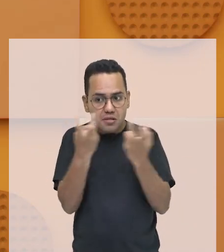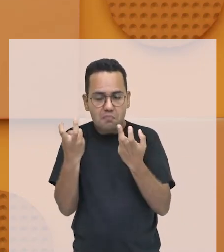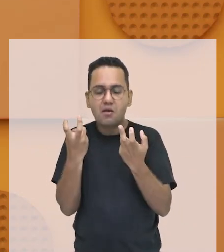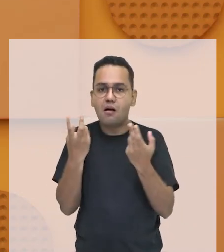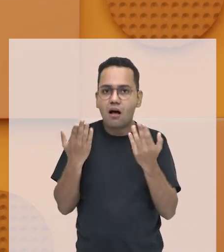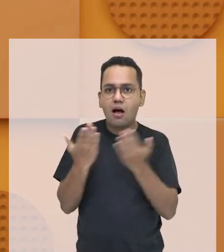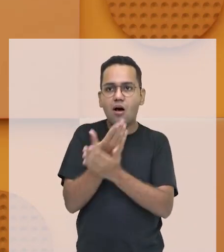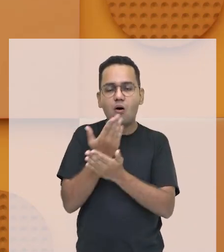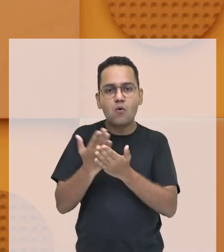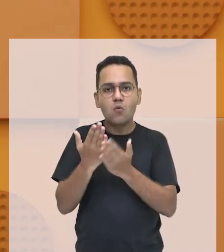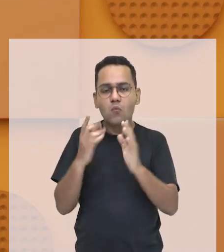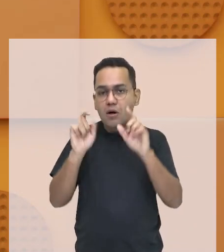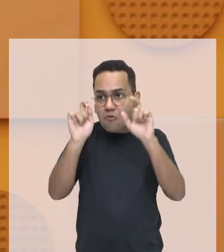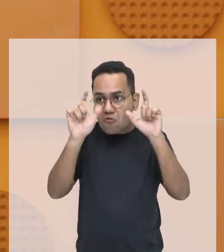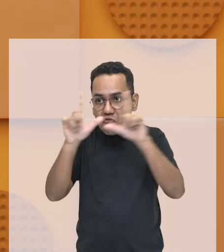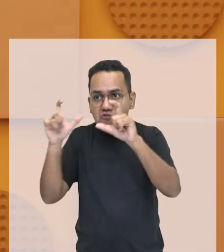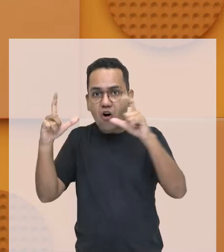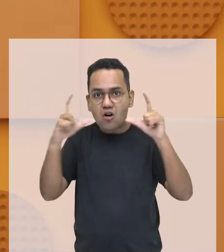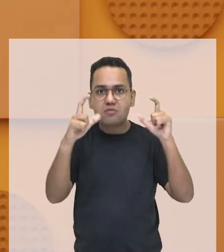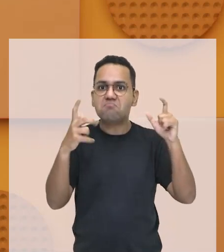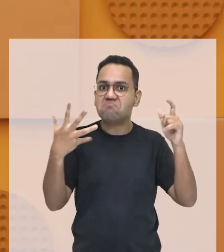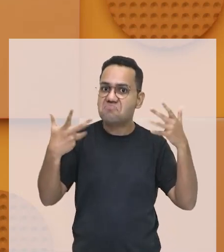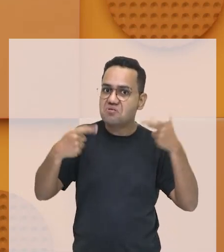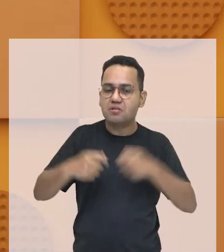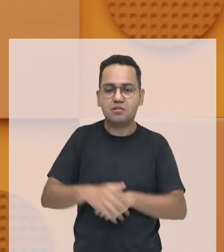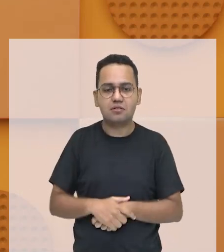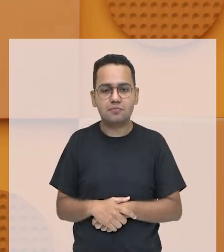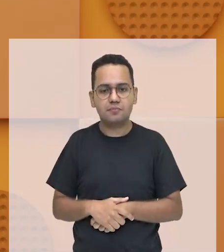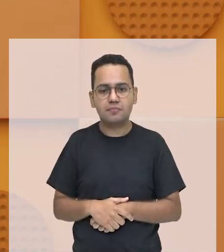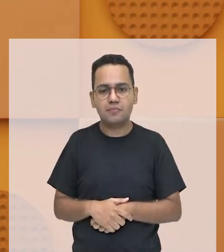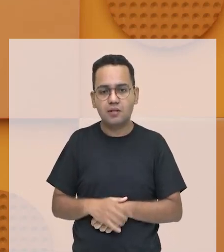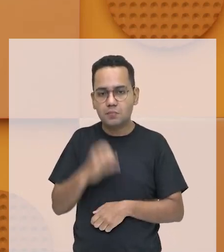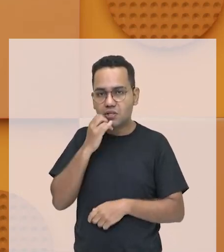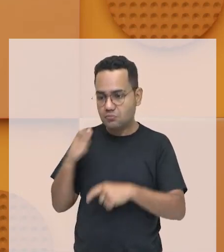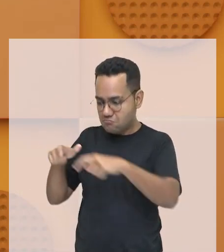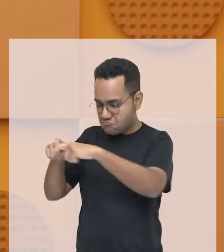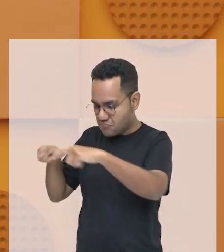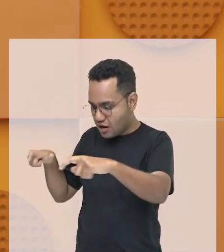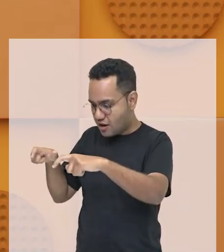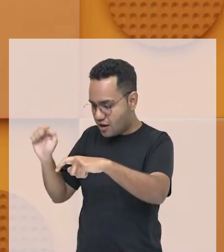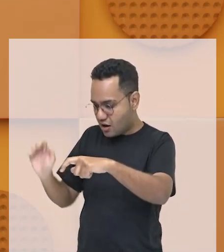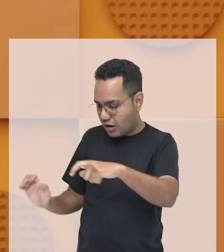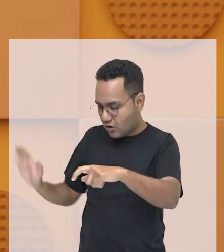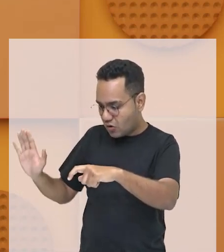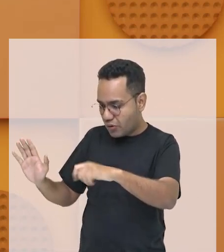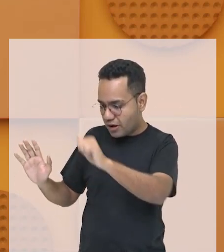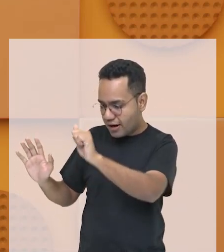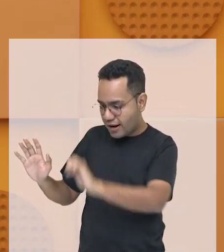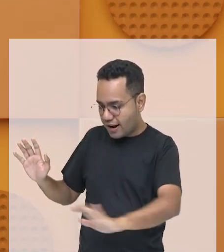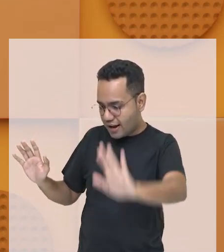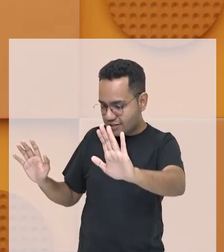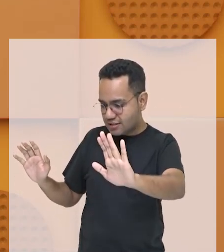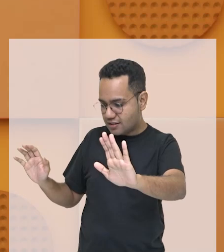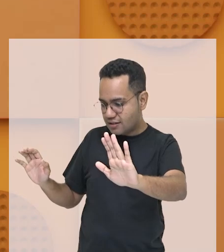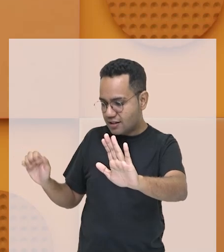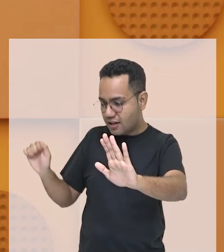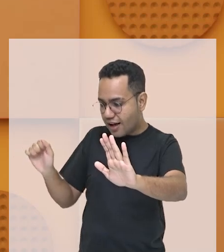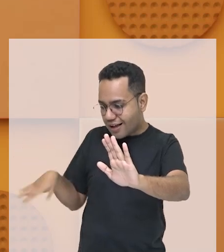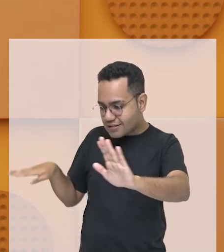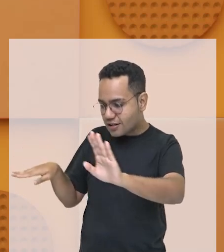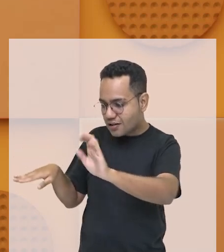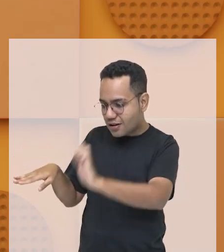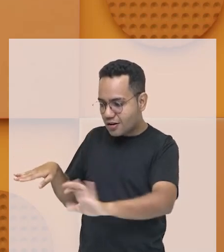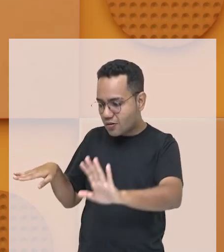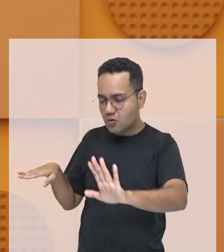porque exatamente aquele lugar, de um lado do estreito é a Ásia, do outro lado é a Europa. Nós temos ali um país que é